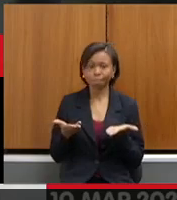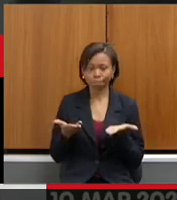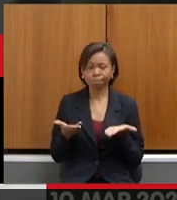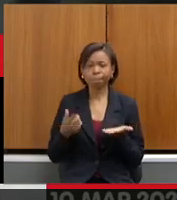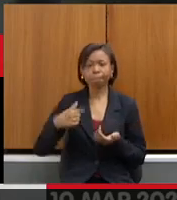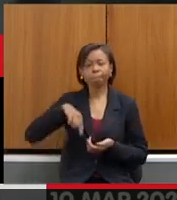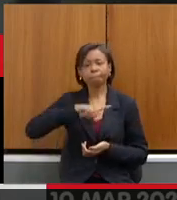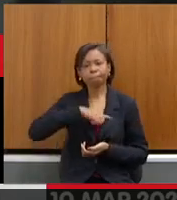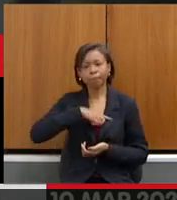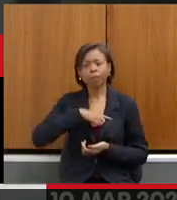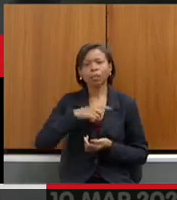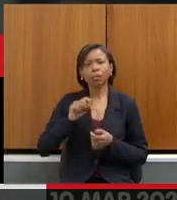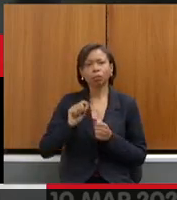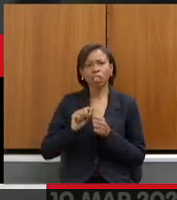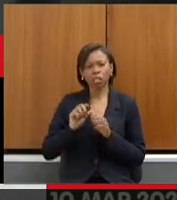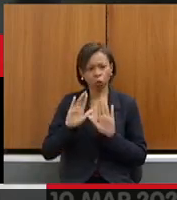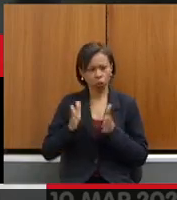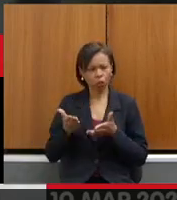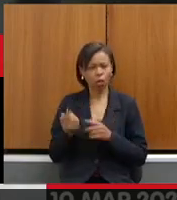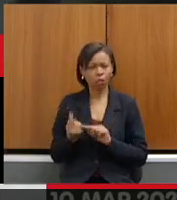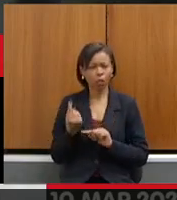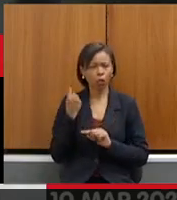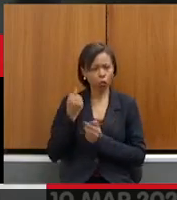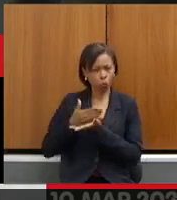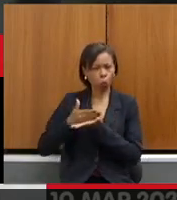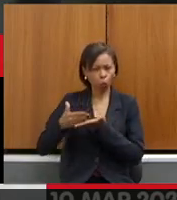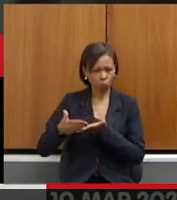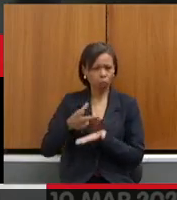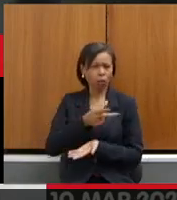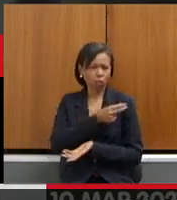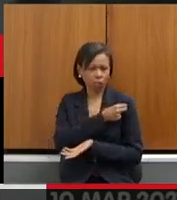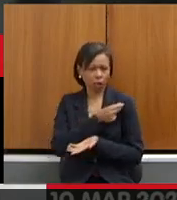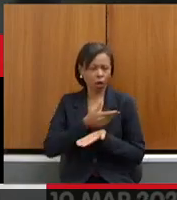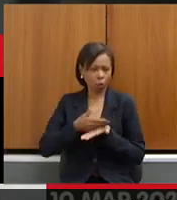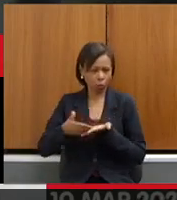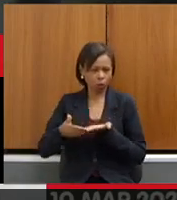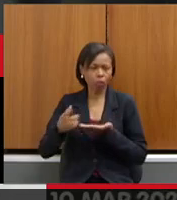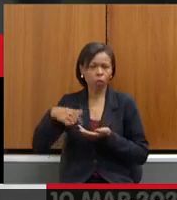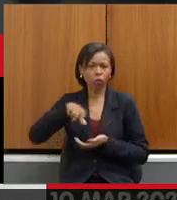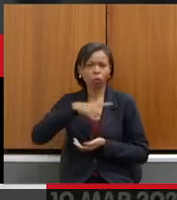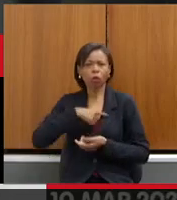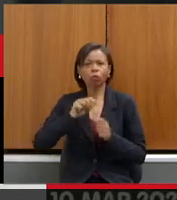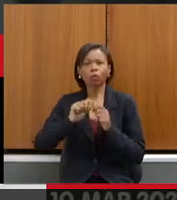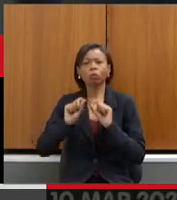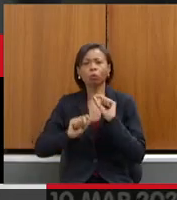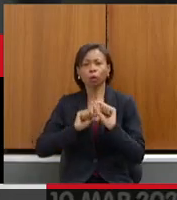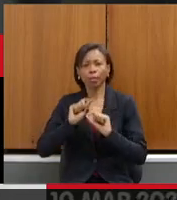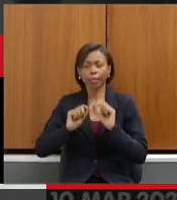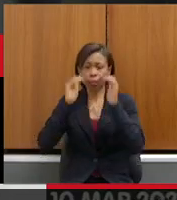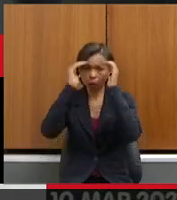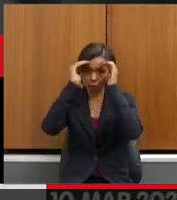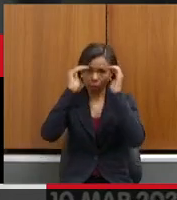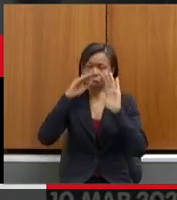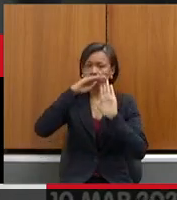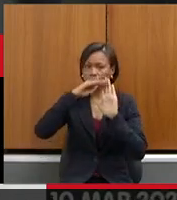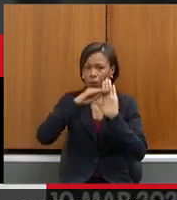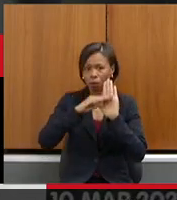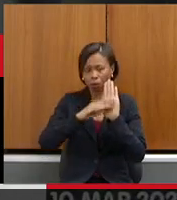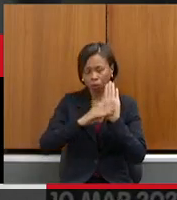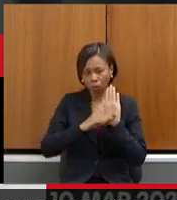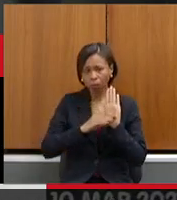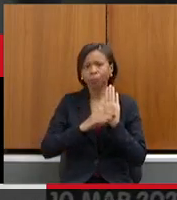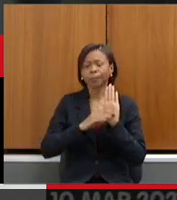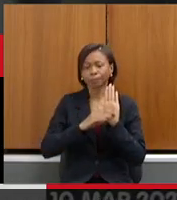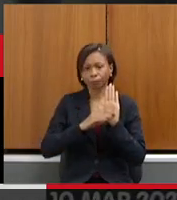que nós fizemos desde o início dessa vacinação foi o seguinte seguir o que o programa nacional de imunização